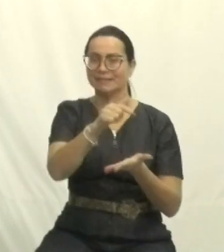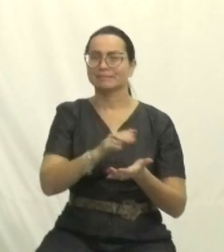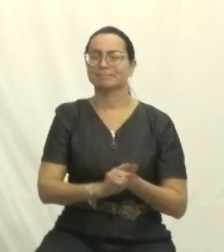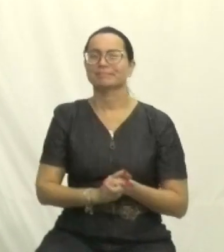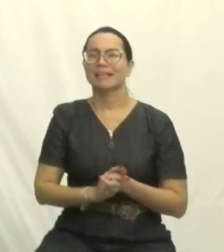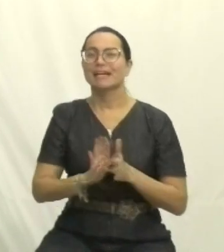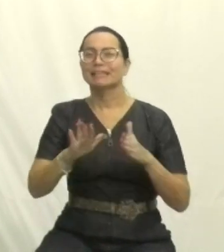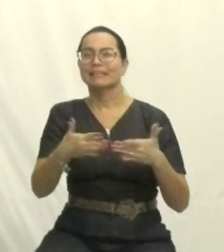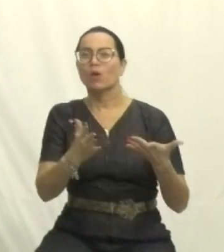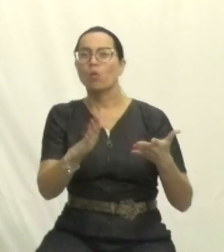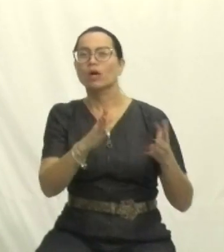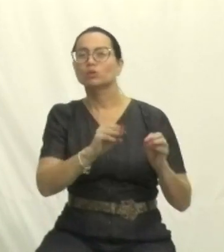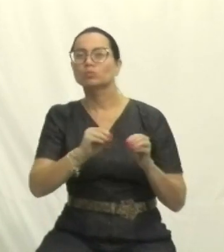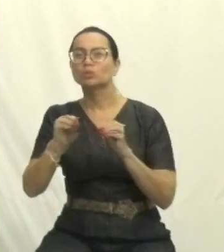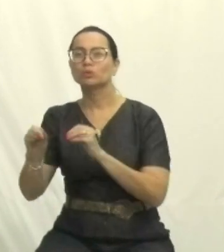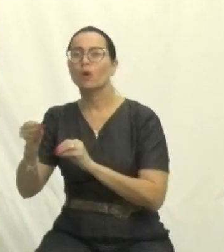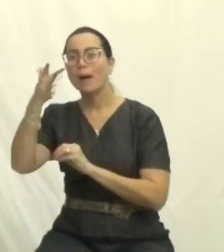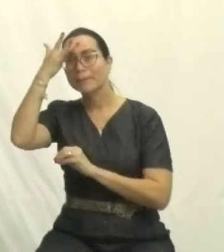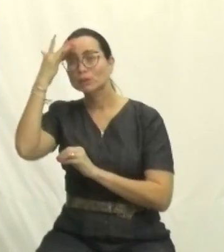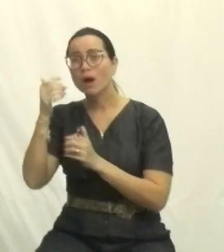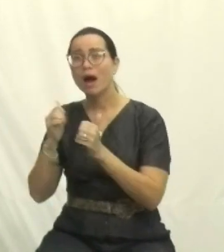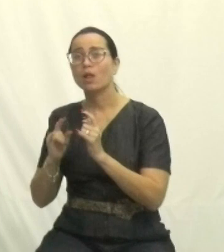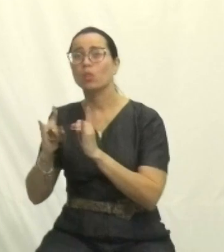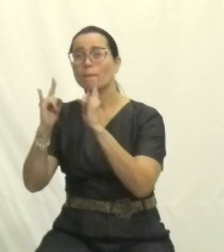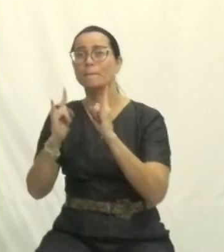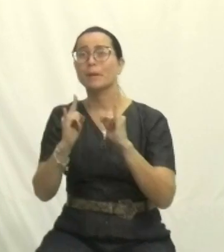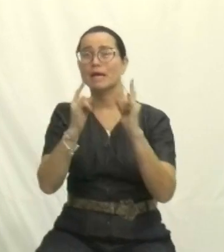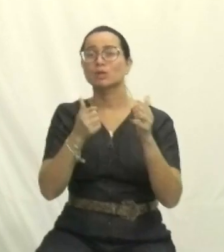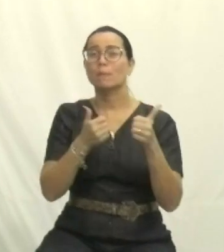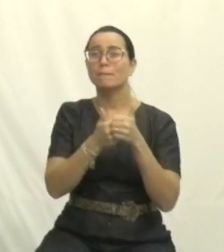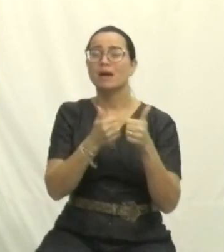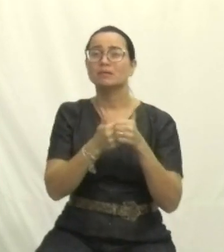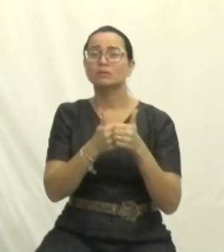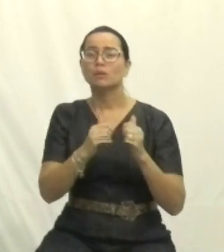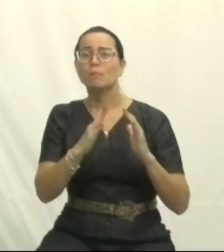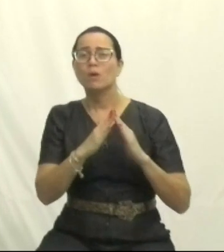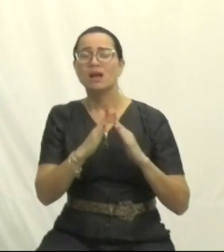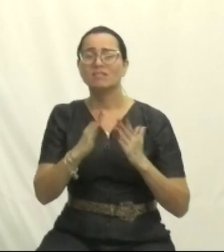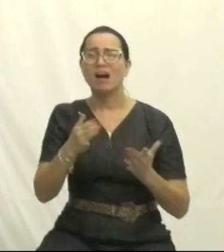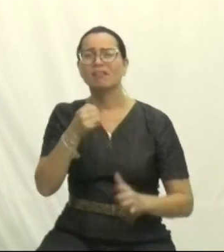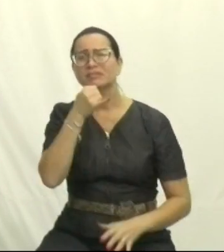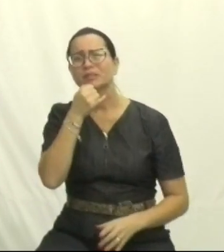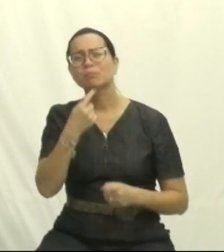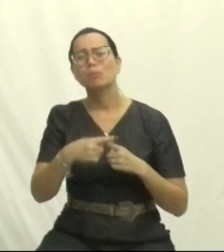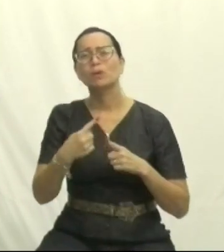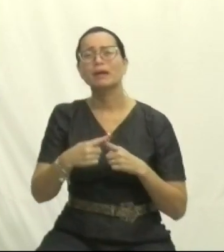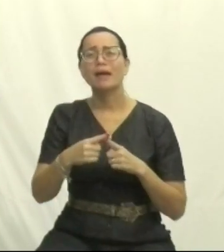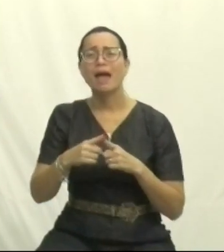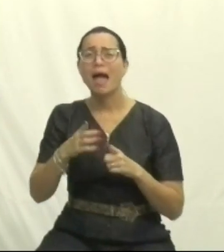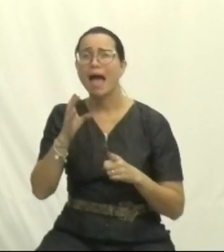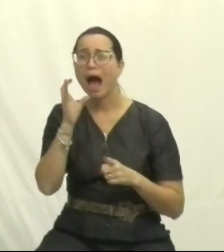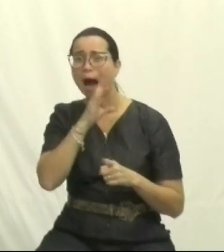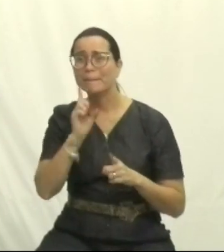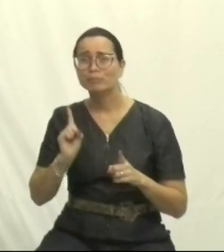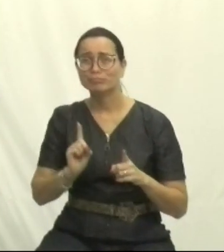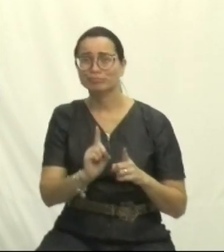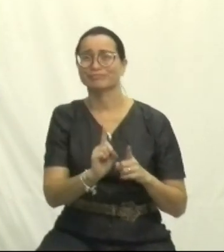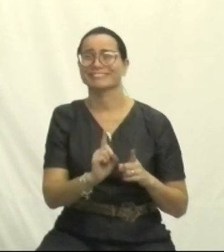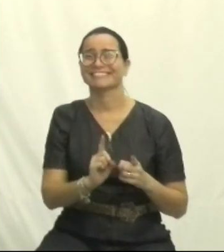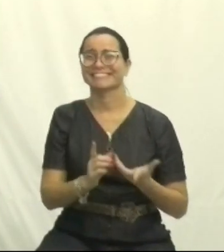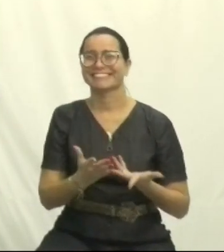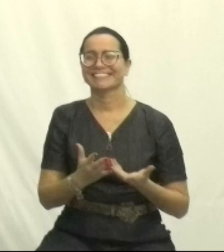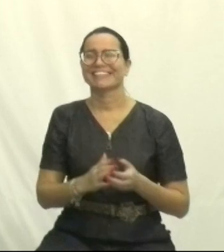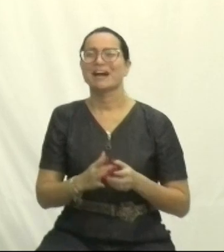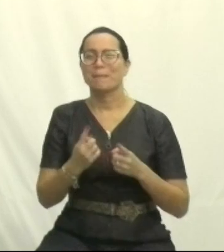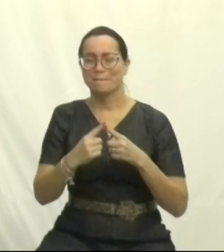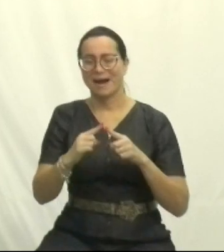porque as pessoas ou estavam passando ou moravam ali perto e foram lá e o pessoal atendeu e salvou vida. Aí tem a questão do engasgamento,